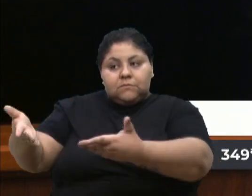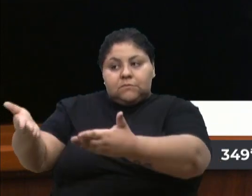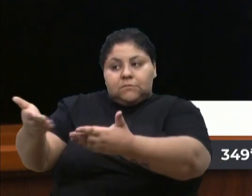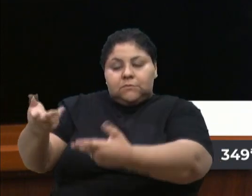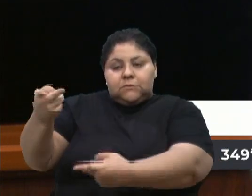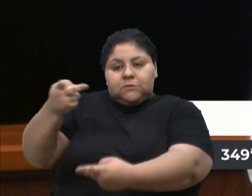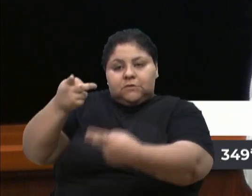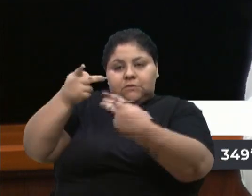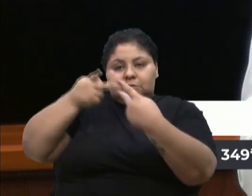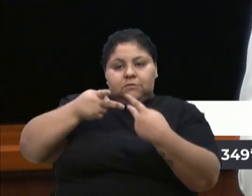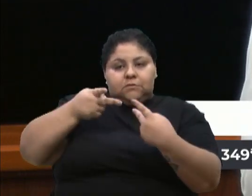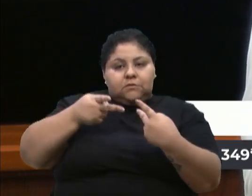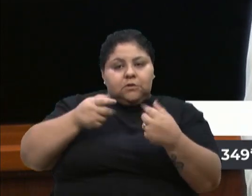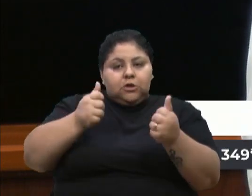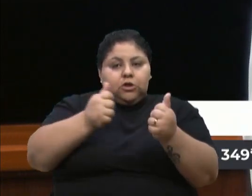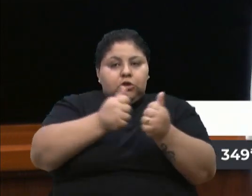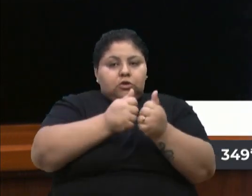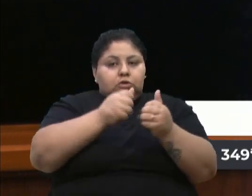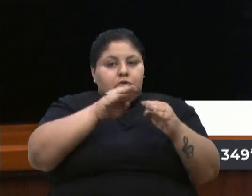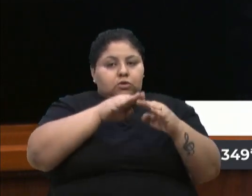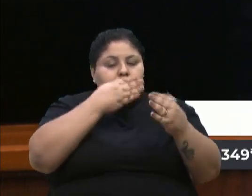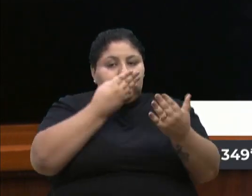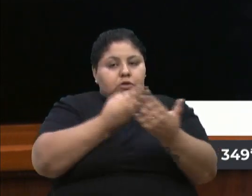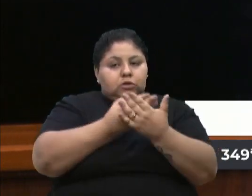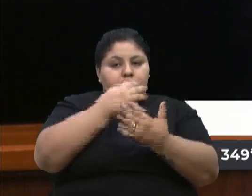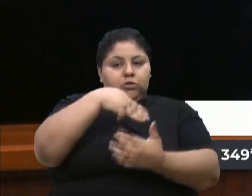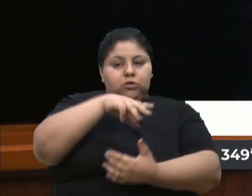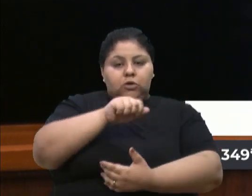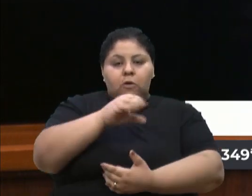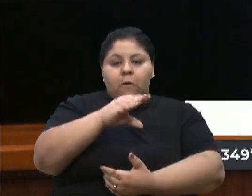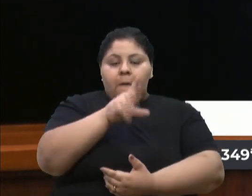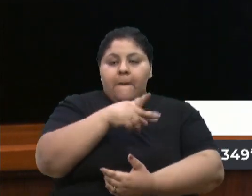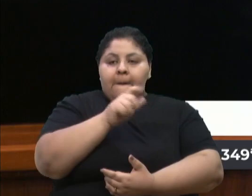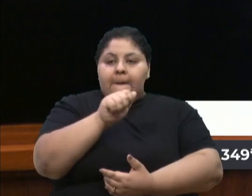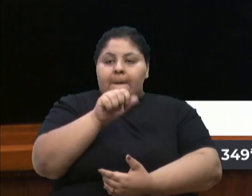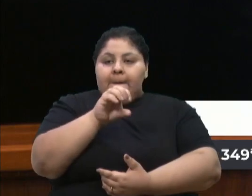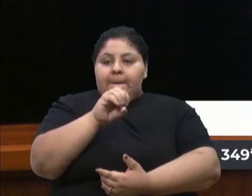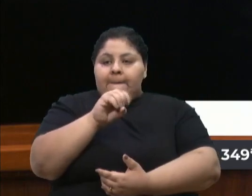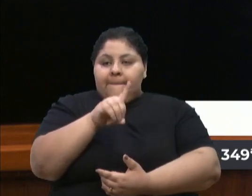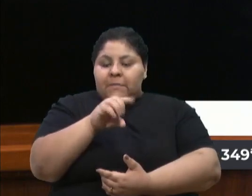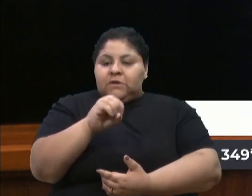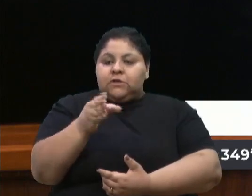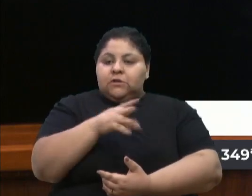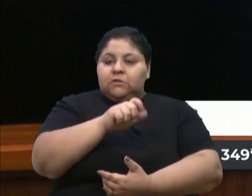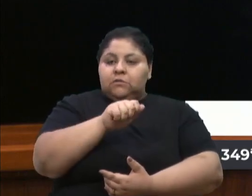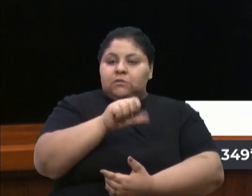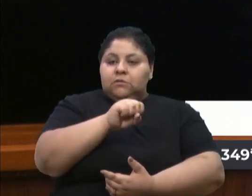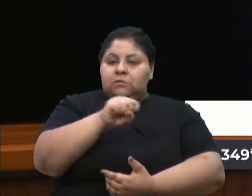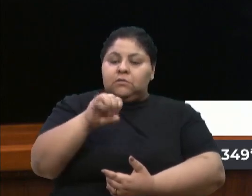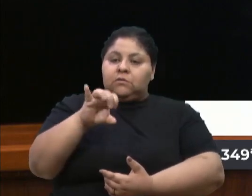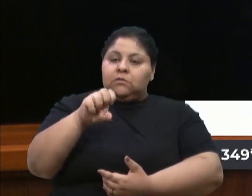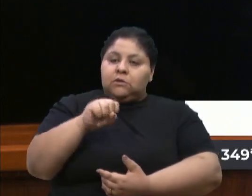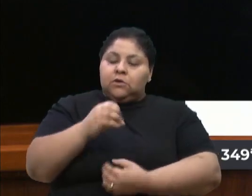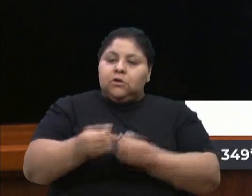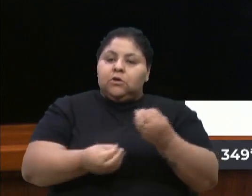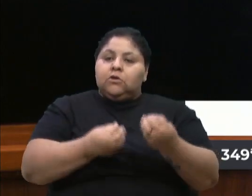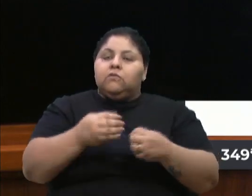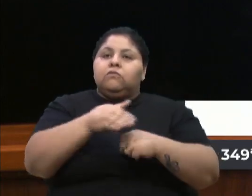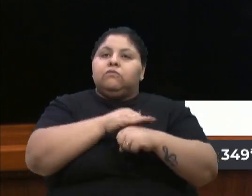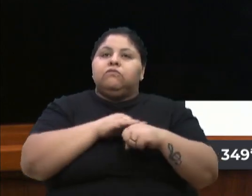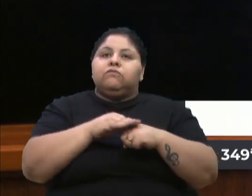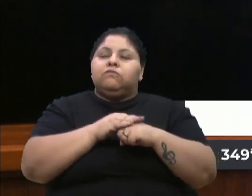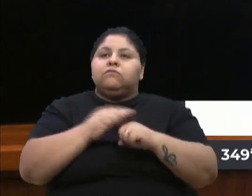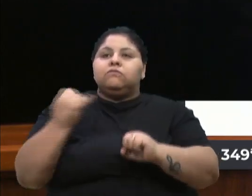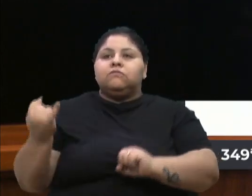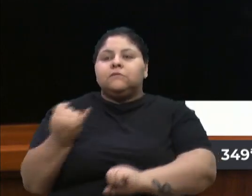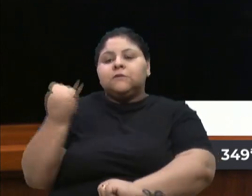da Escola Machado de Assis, no Relon, e uma das coisas que foi conversado também seria assim, como seria importante que